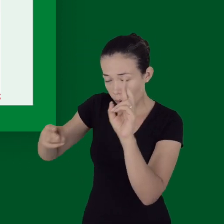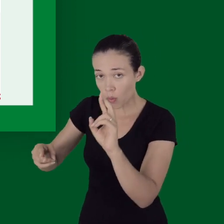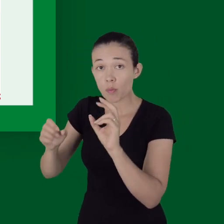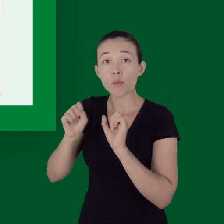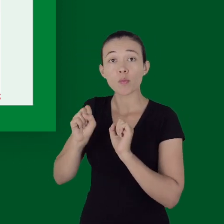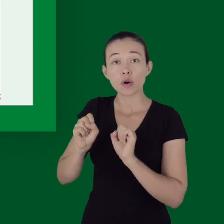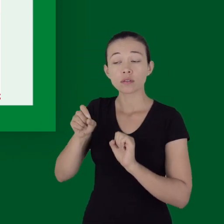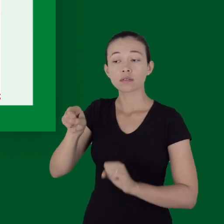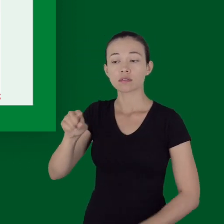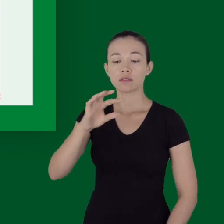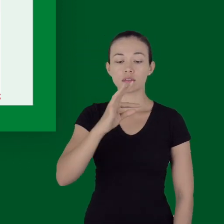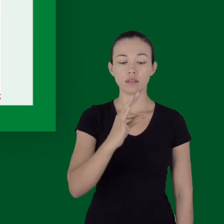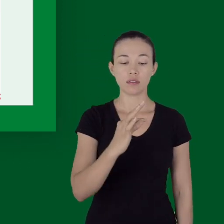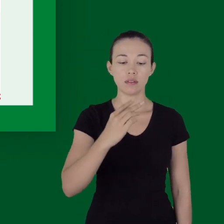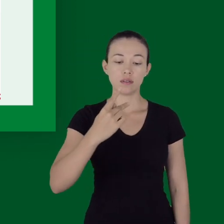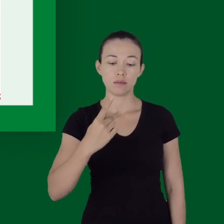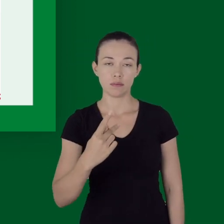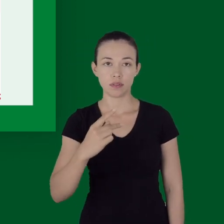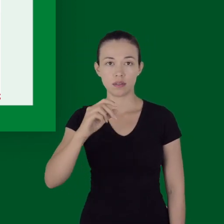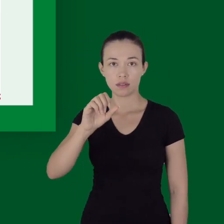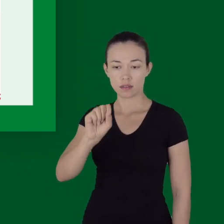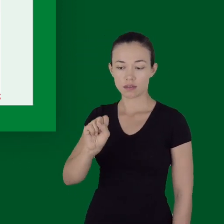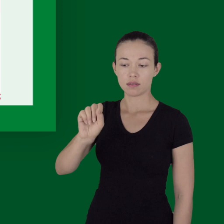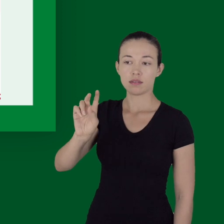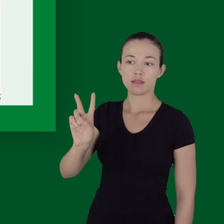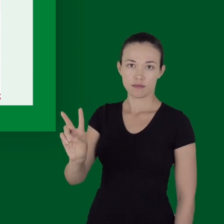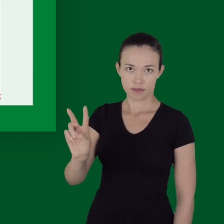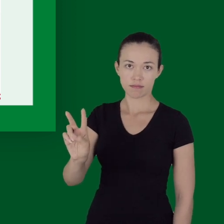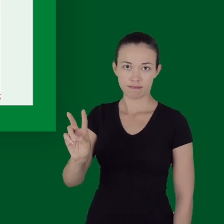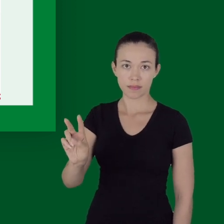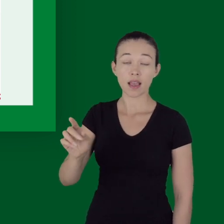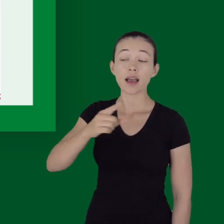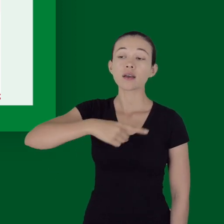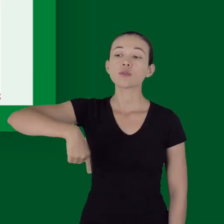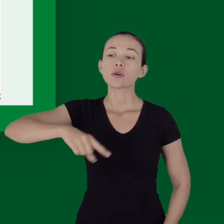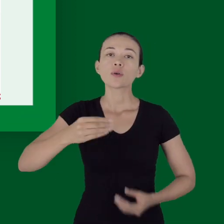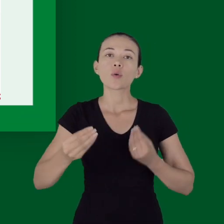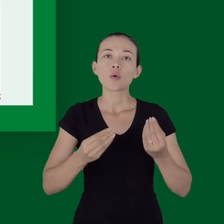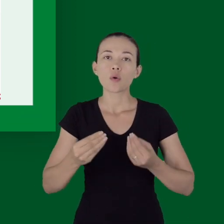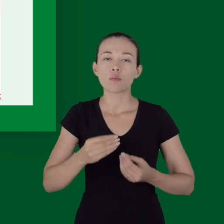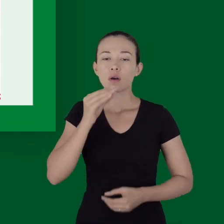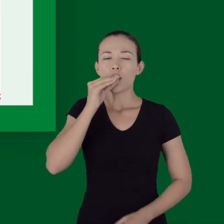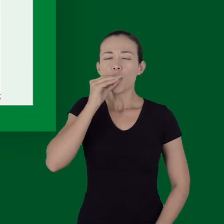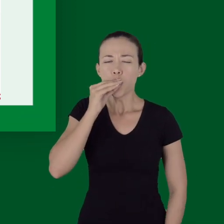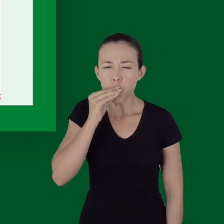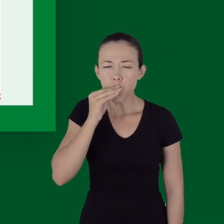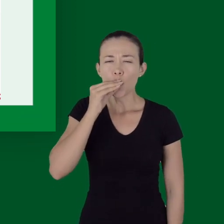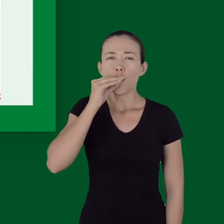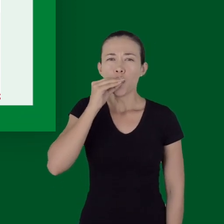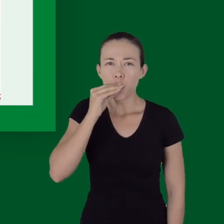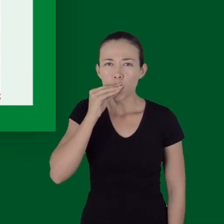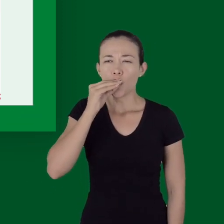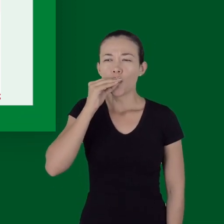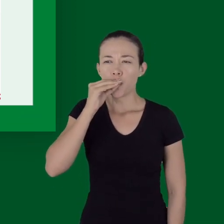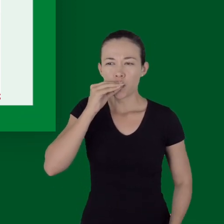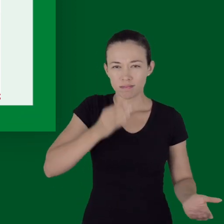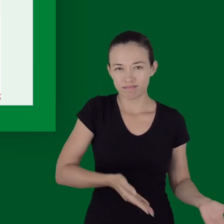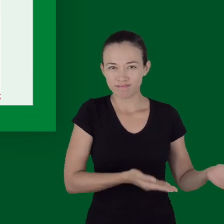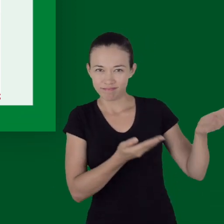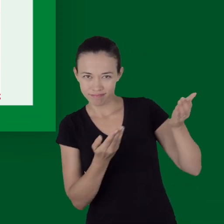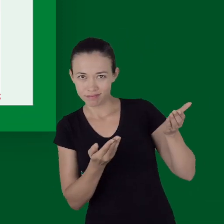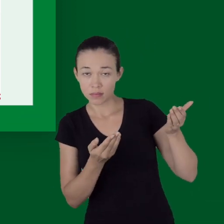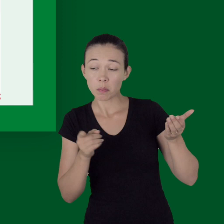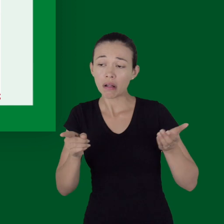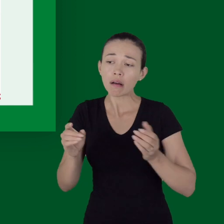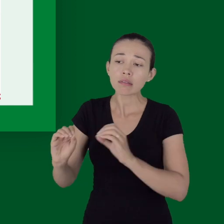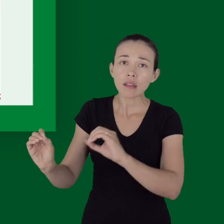gente pensar em taquicardia supraventricular e pensar em fazer manobra vagal, né? Se não